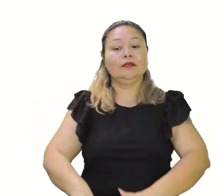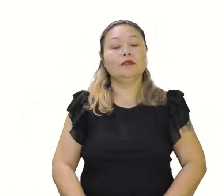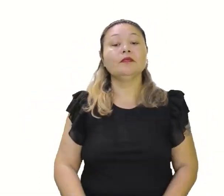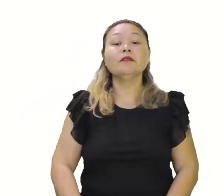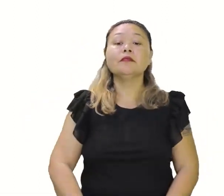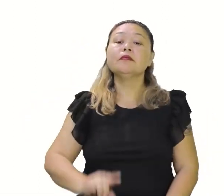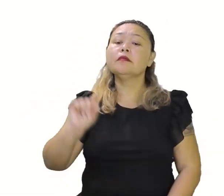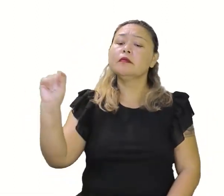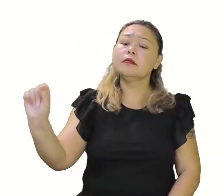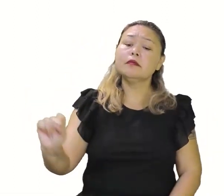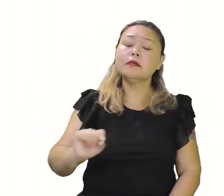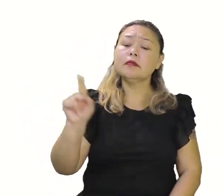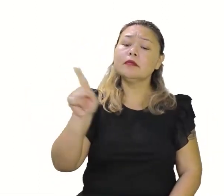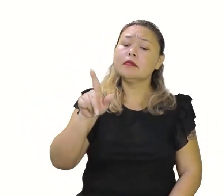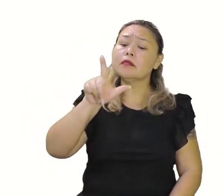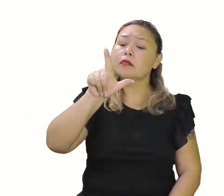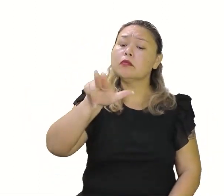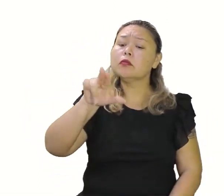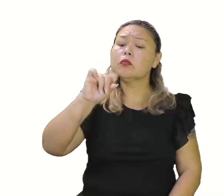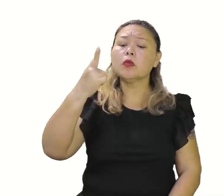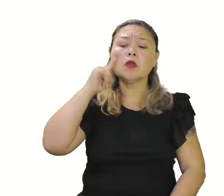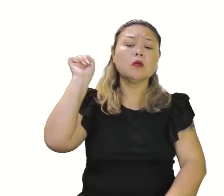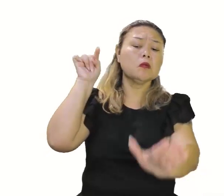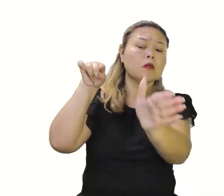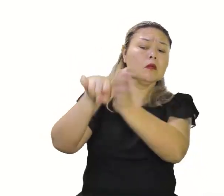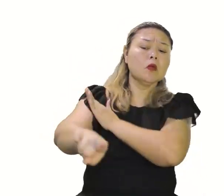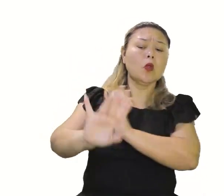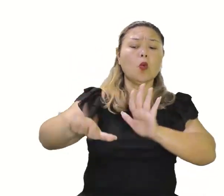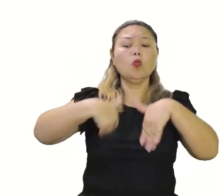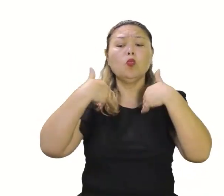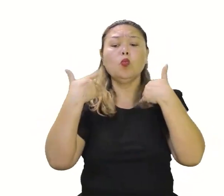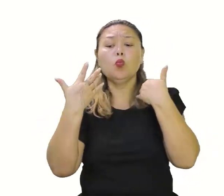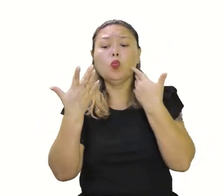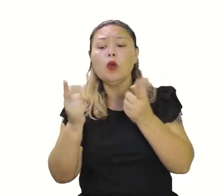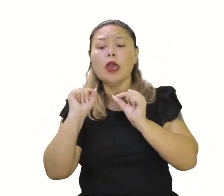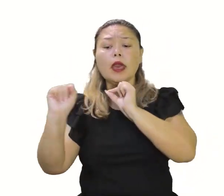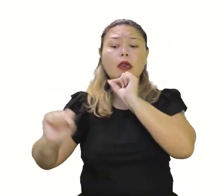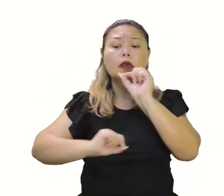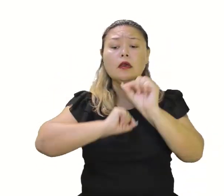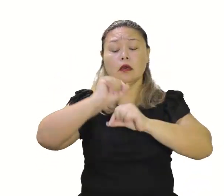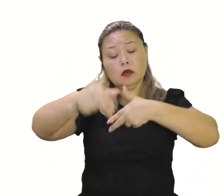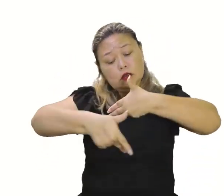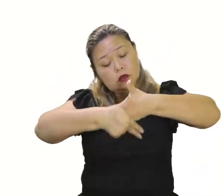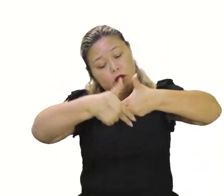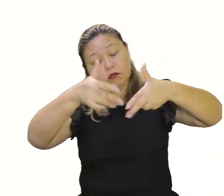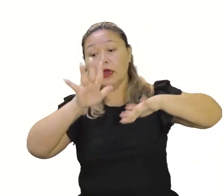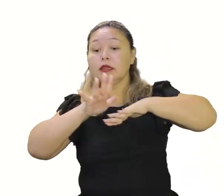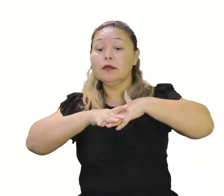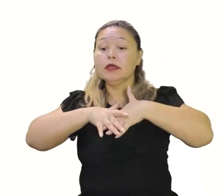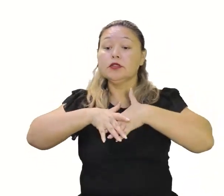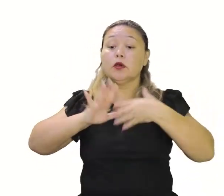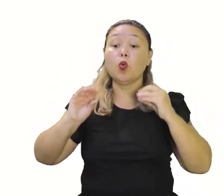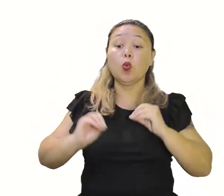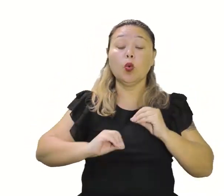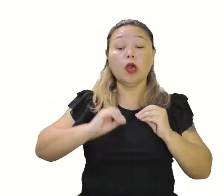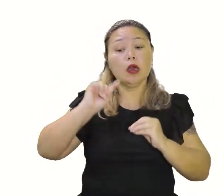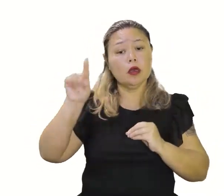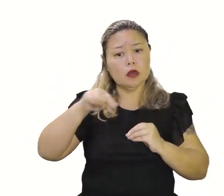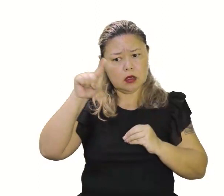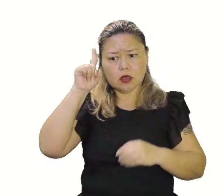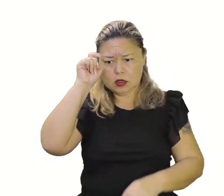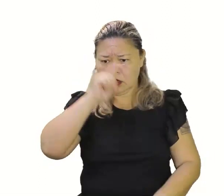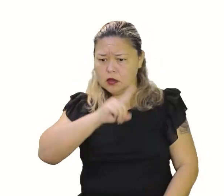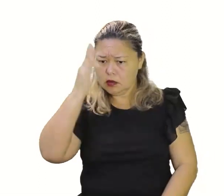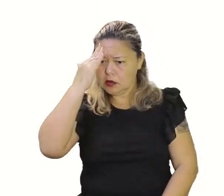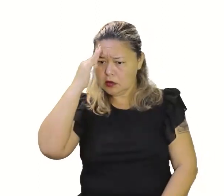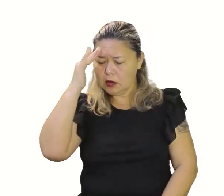etnomatemática. E aí, a professora Lúcia pergunta para vocês, afinal, minha gente, o que é essa etnomatemática? Será que é difícil de